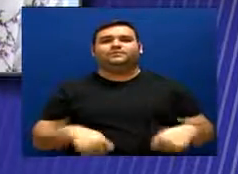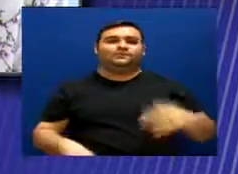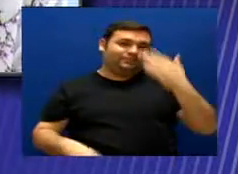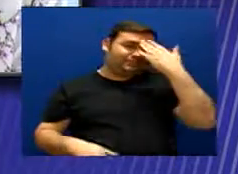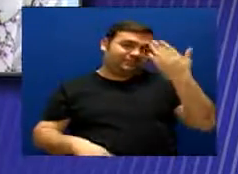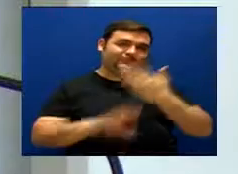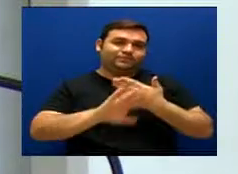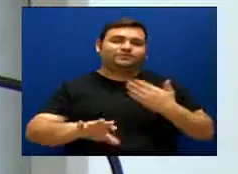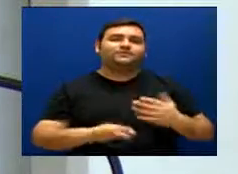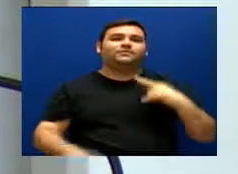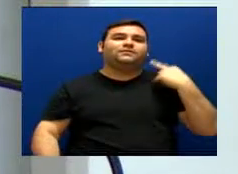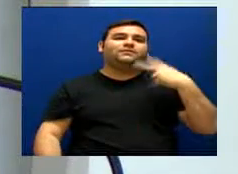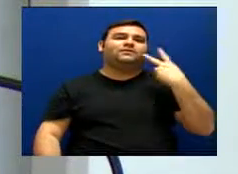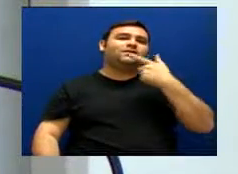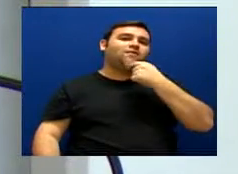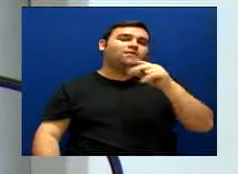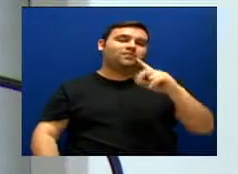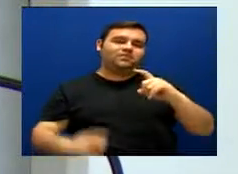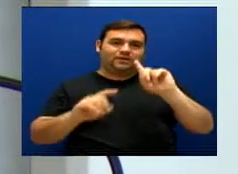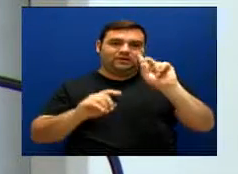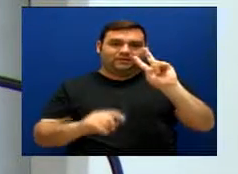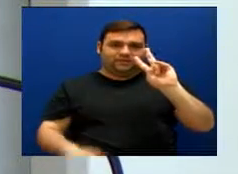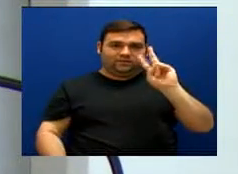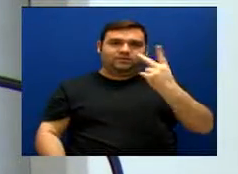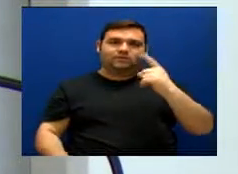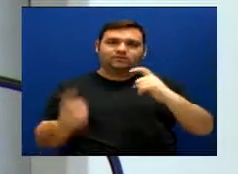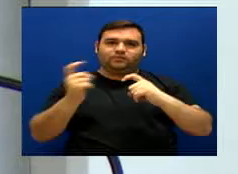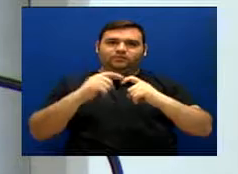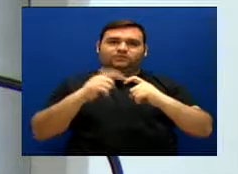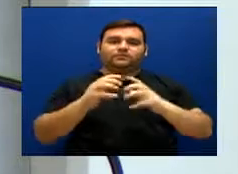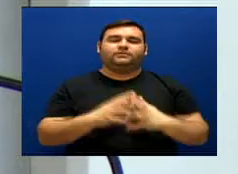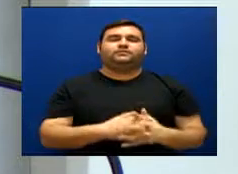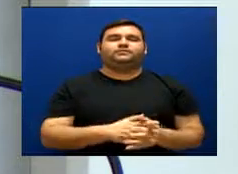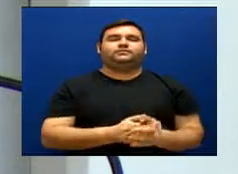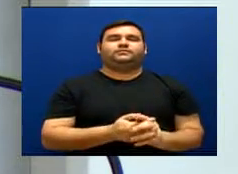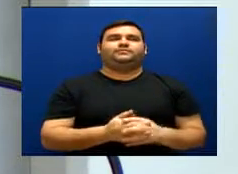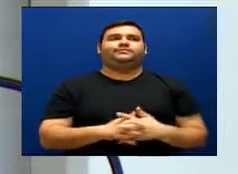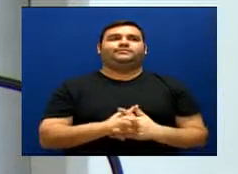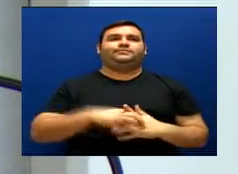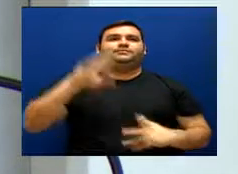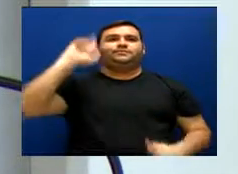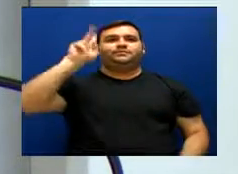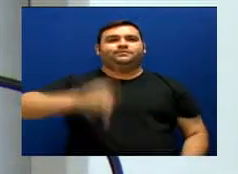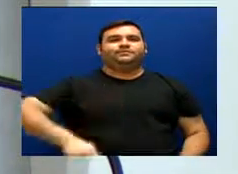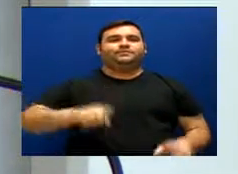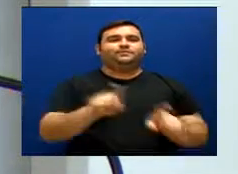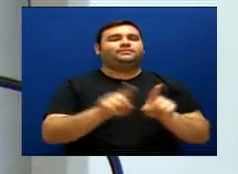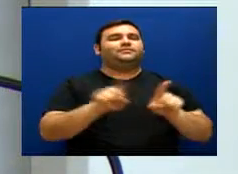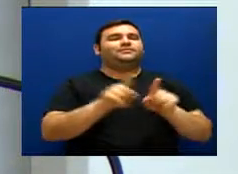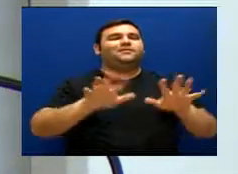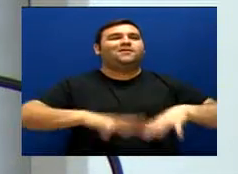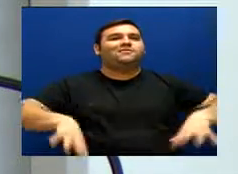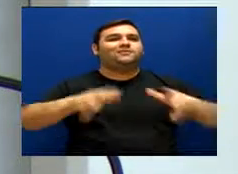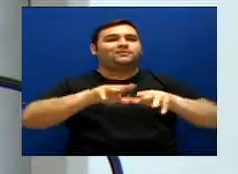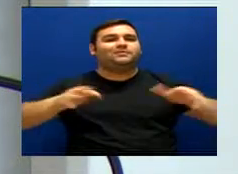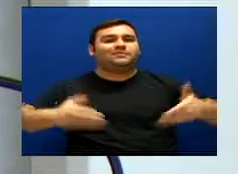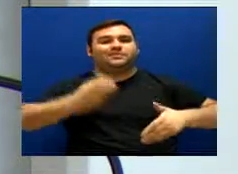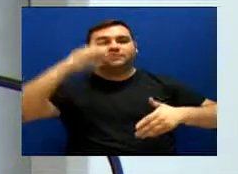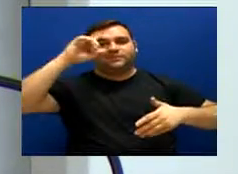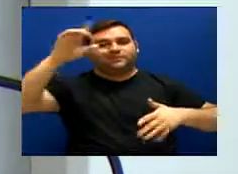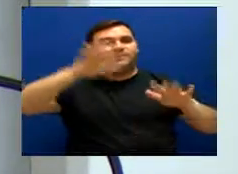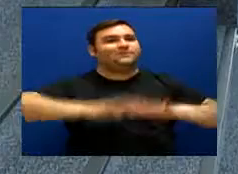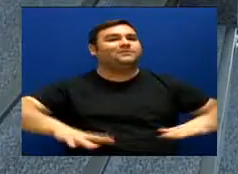Obrigada pela parte. Vereador Dr. Hélio Brasileiro. Senhor presidente, mais uma vez, bom dia. Bom dia, mesa, a todas.